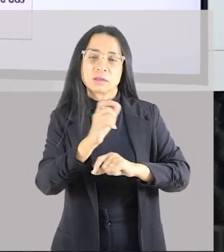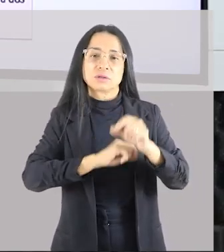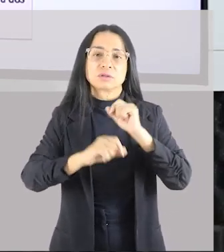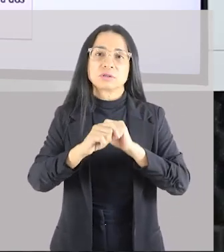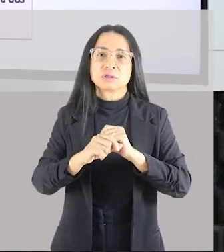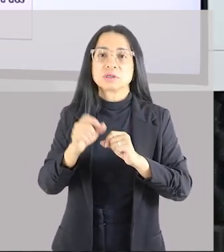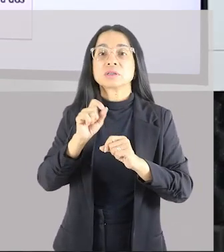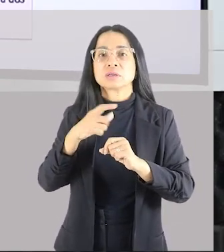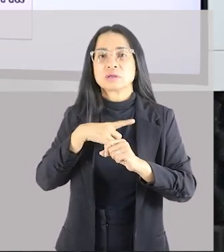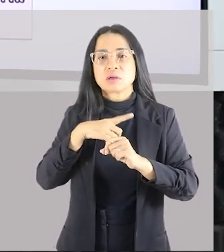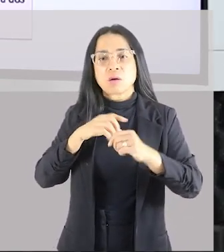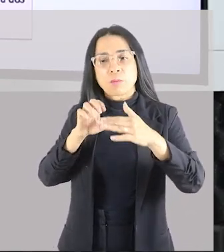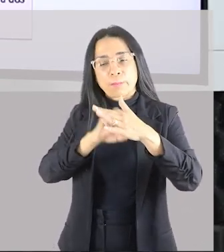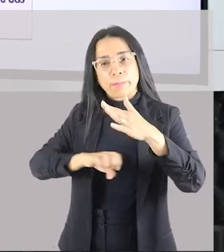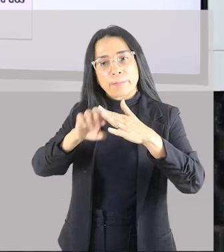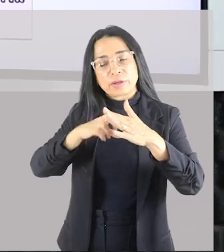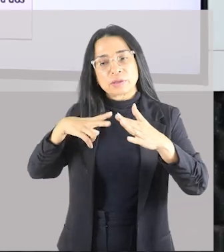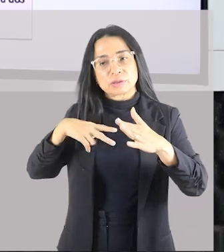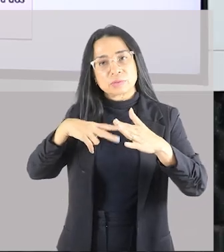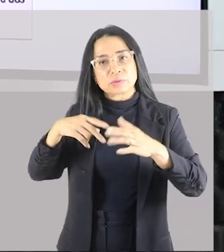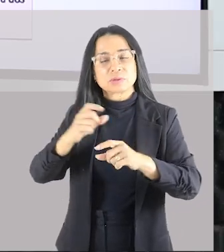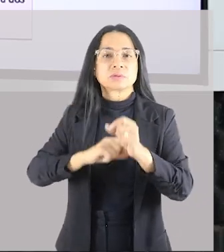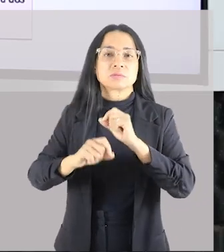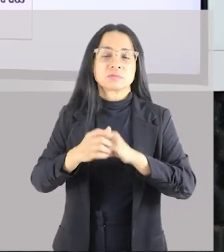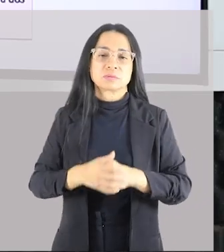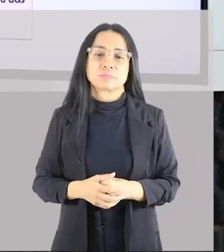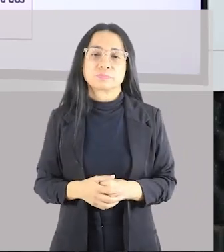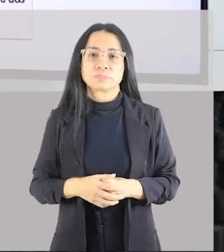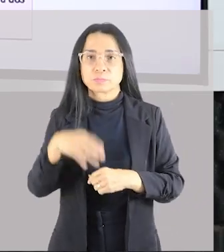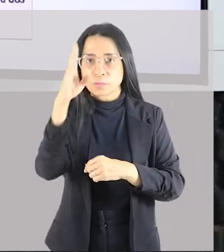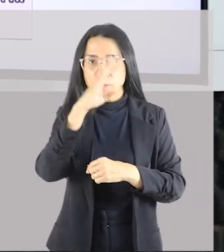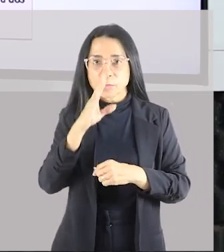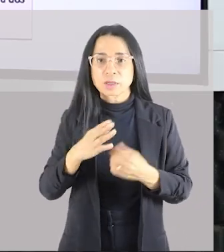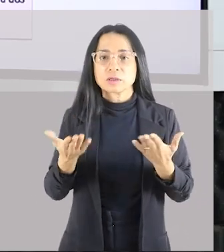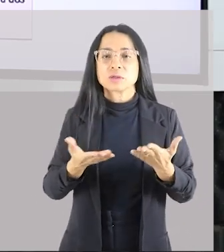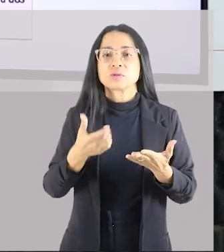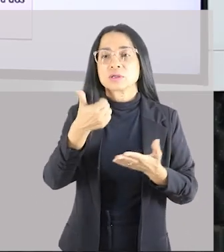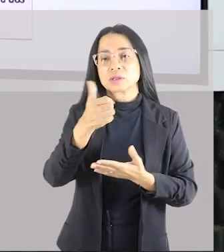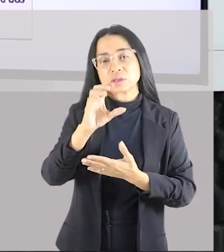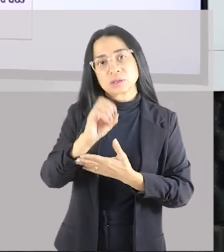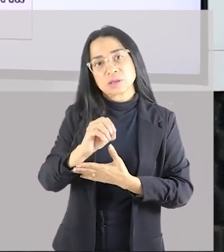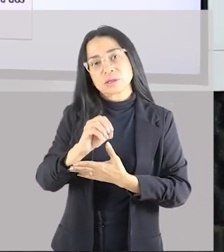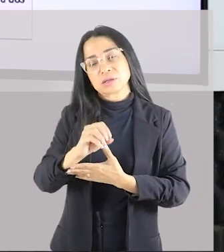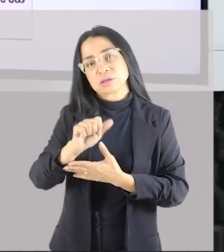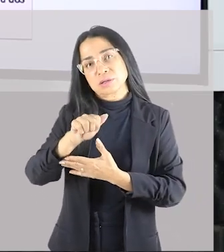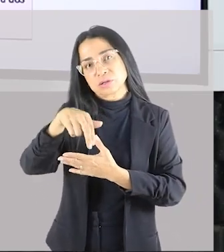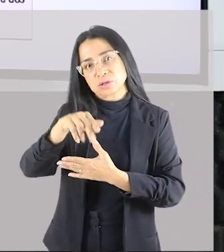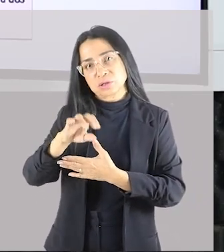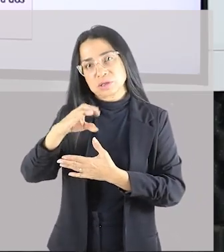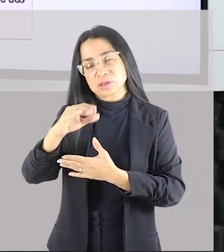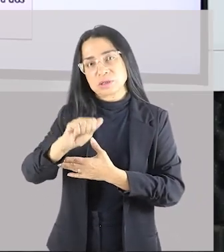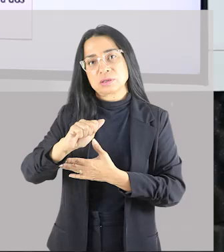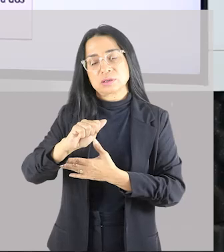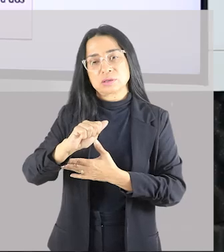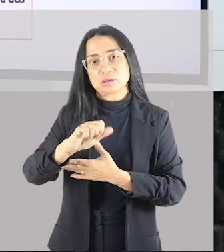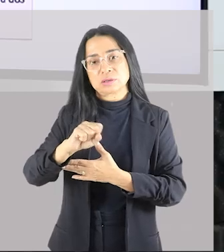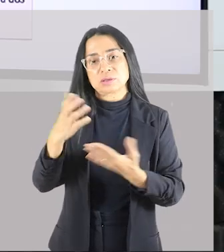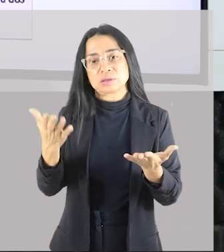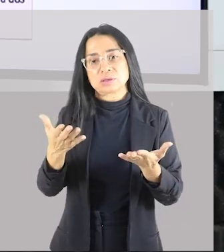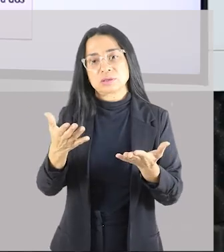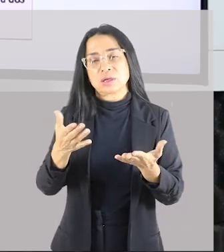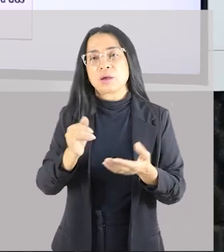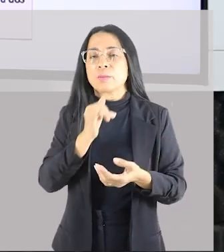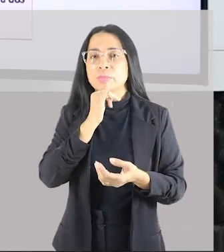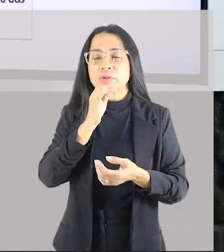ali monitoradas pelas agências reguladoras. Então o Brasil conta hoje com 10 agências reguladoras. A energia elétrica, por exemplo, é